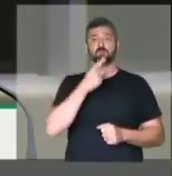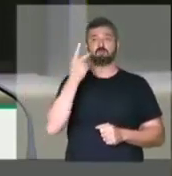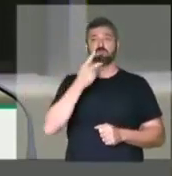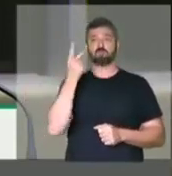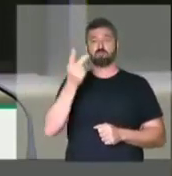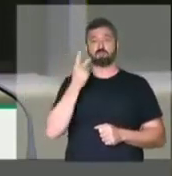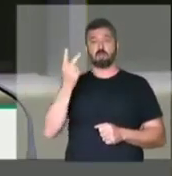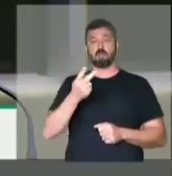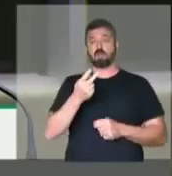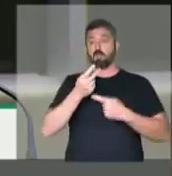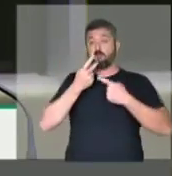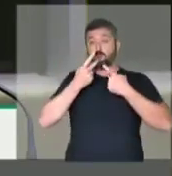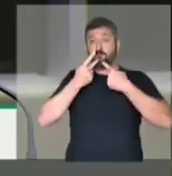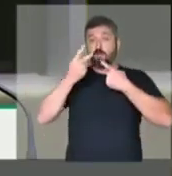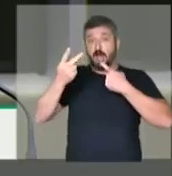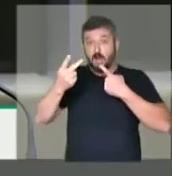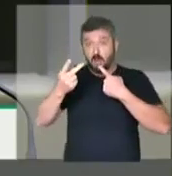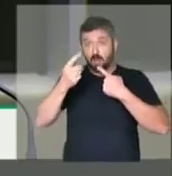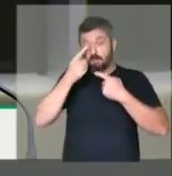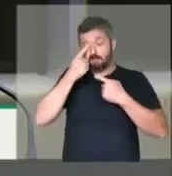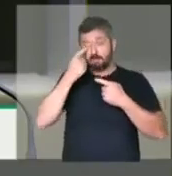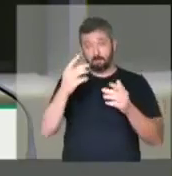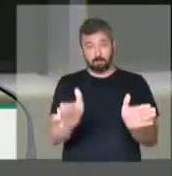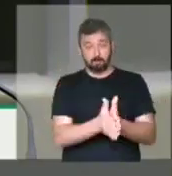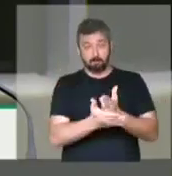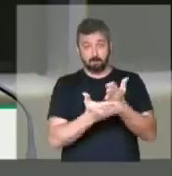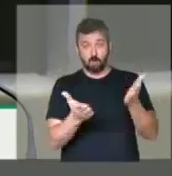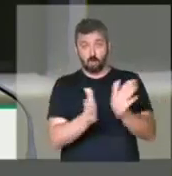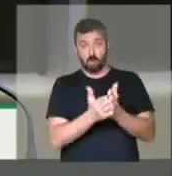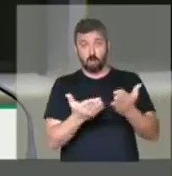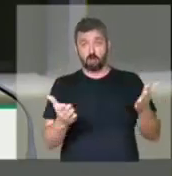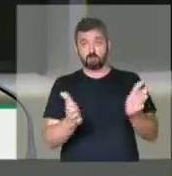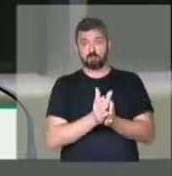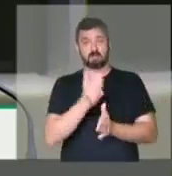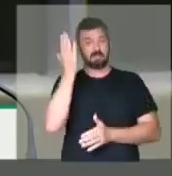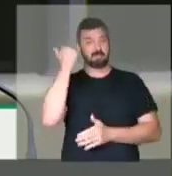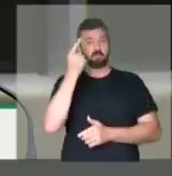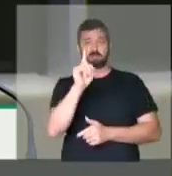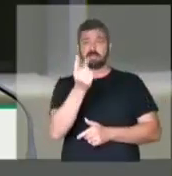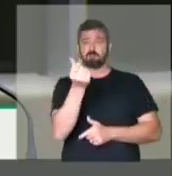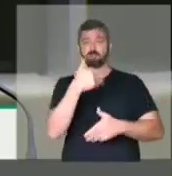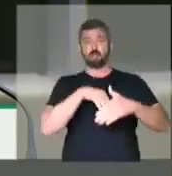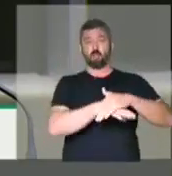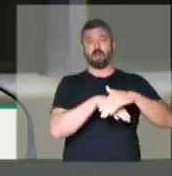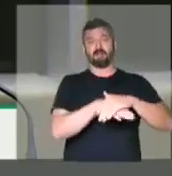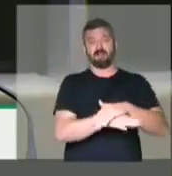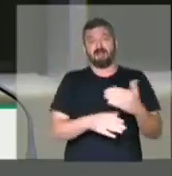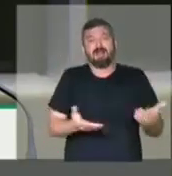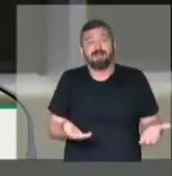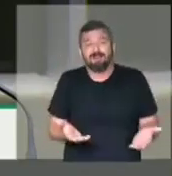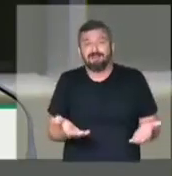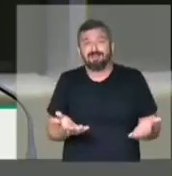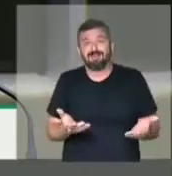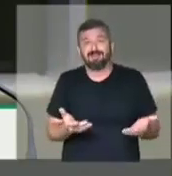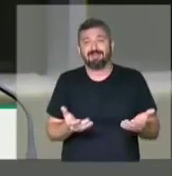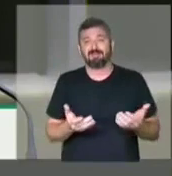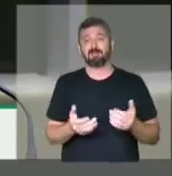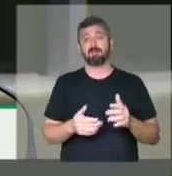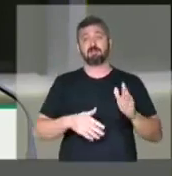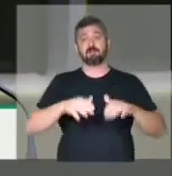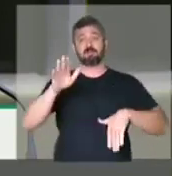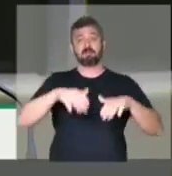de citar em suas palavras de que pobre não sabe guardar dinheiro,